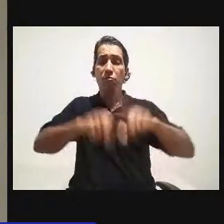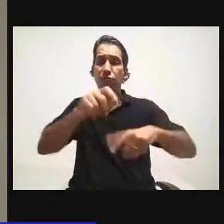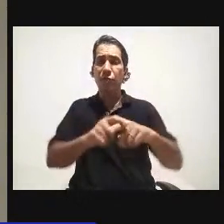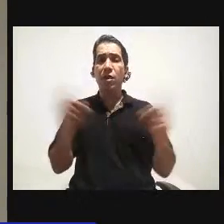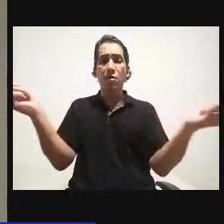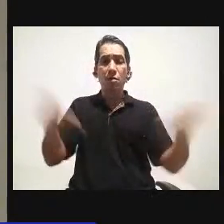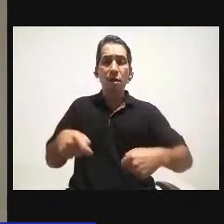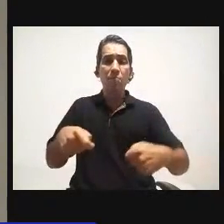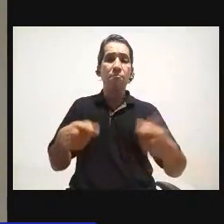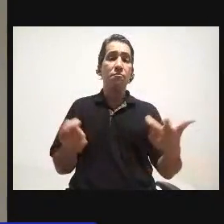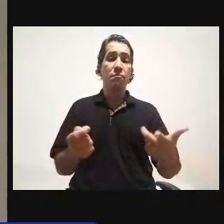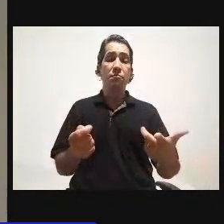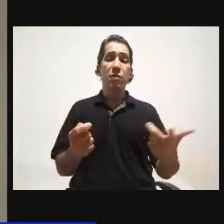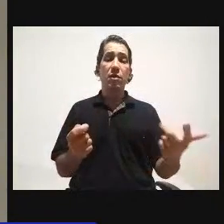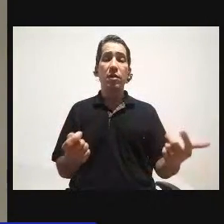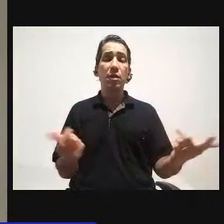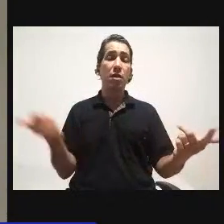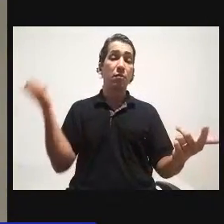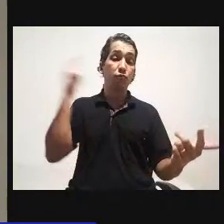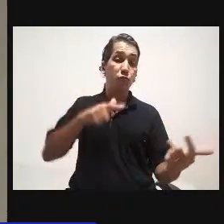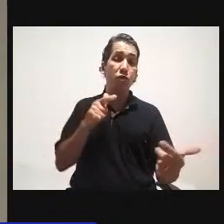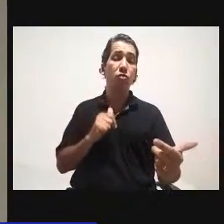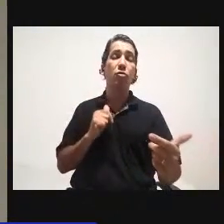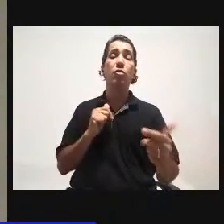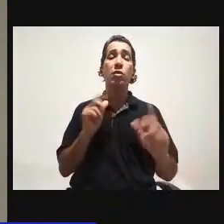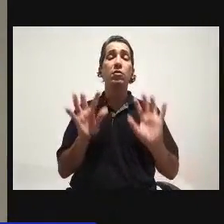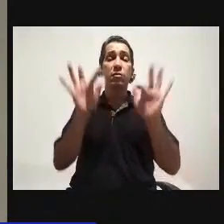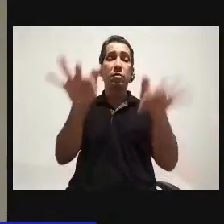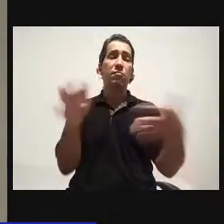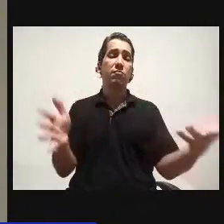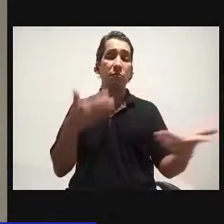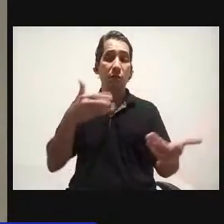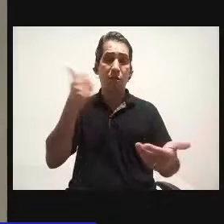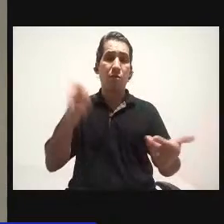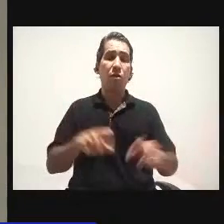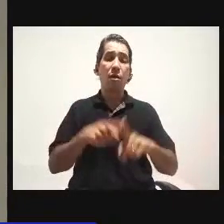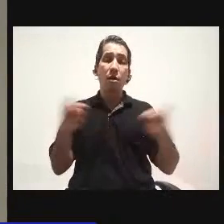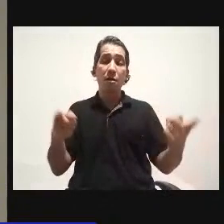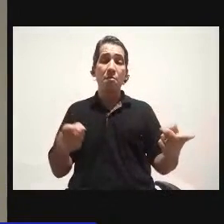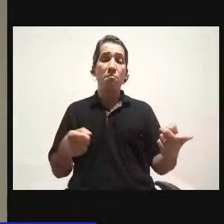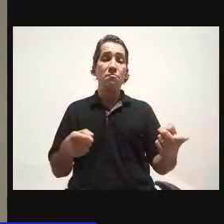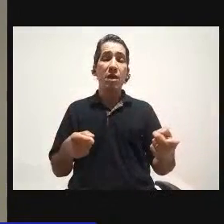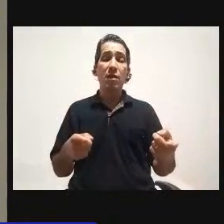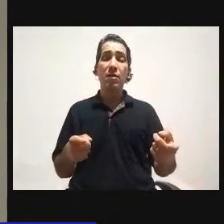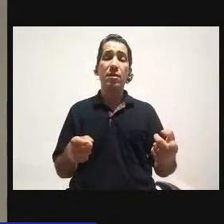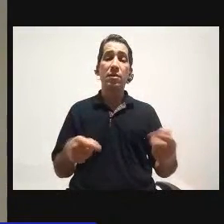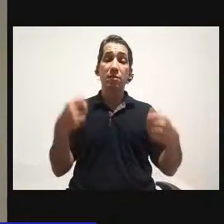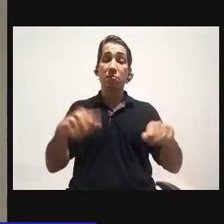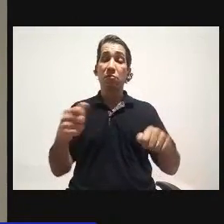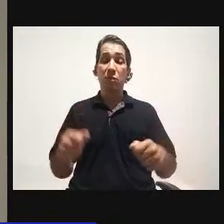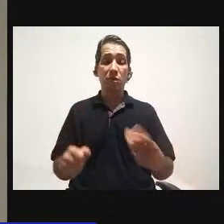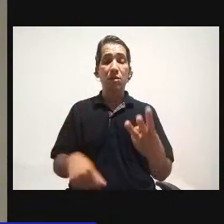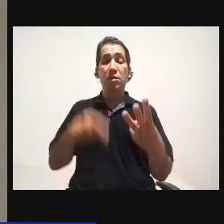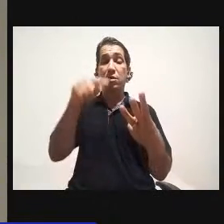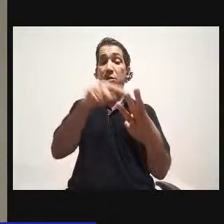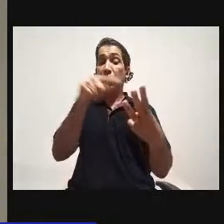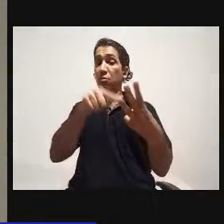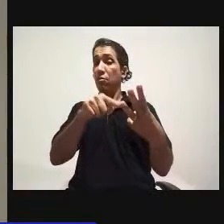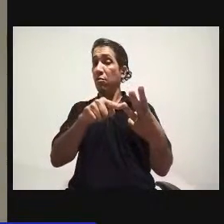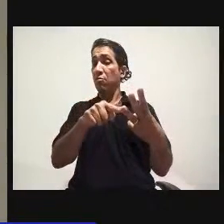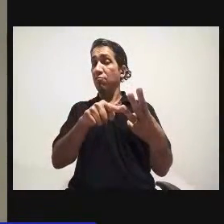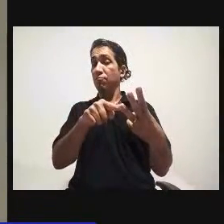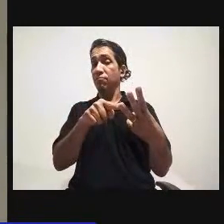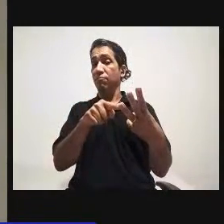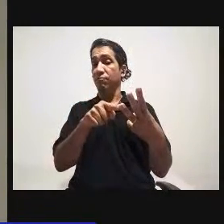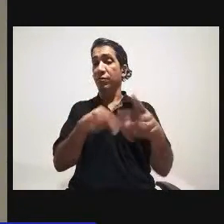para uma era digital. Mas tem dois outros pilares que são fundamentais na transformação digital, que é por lá que a